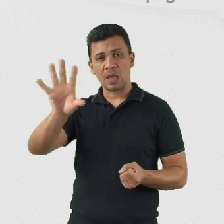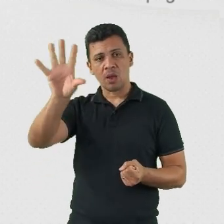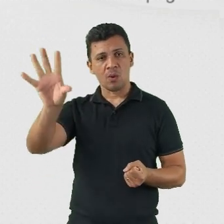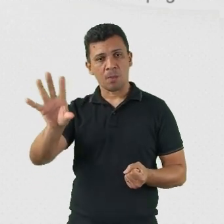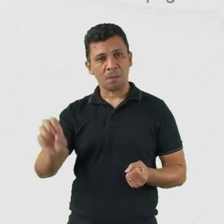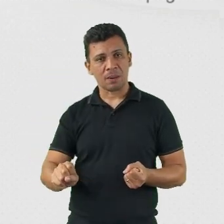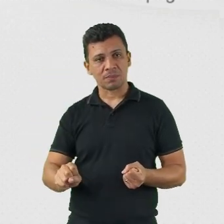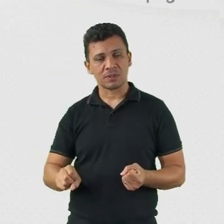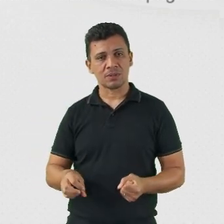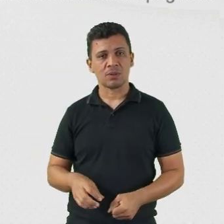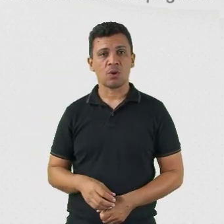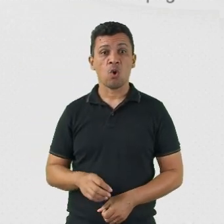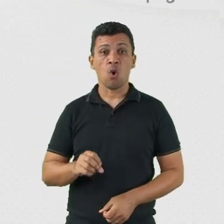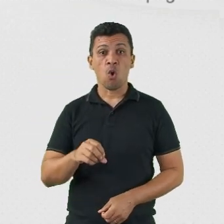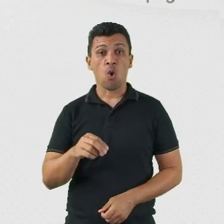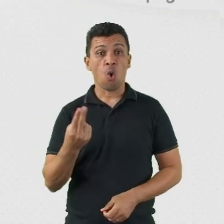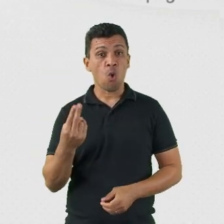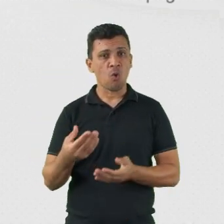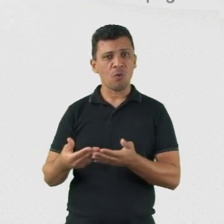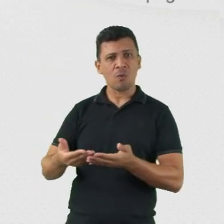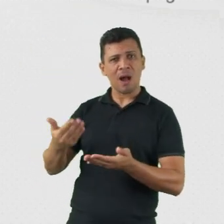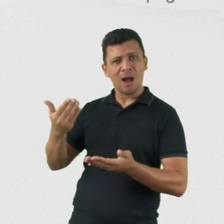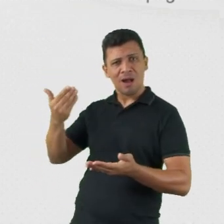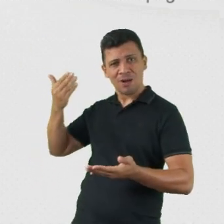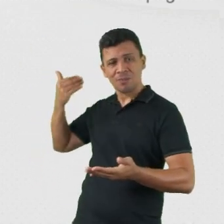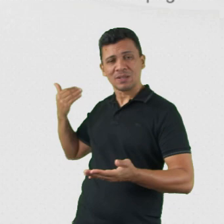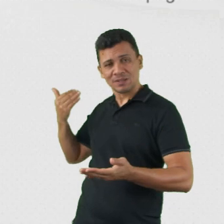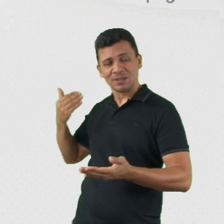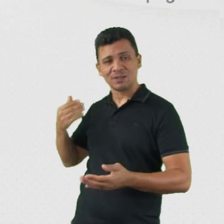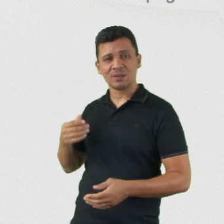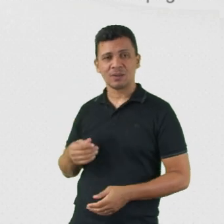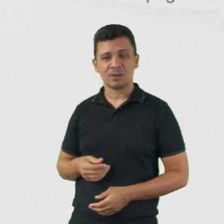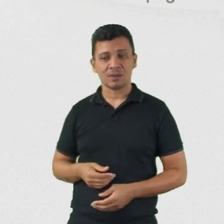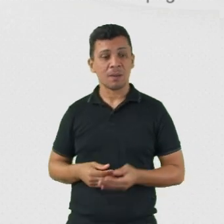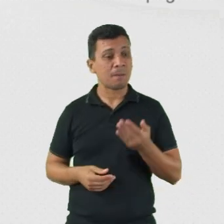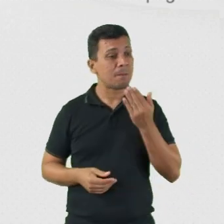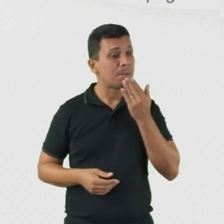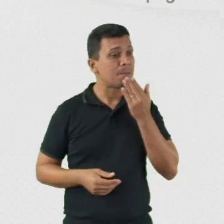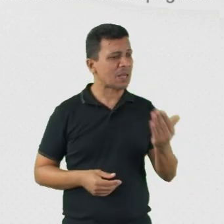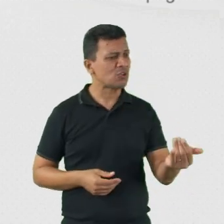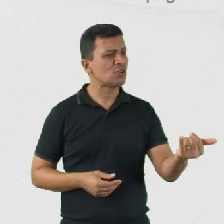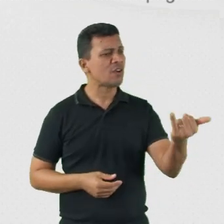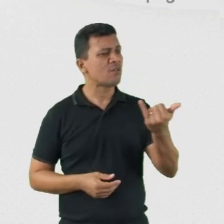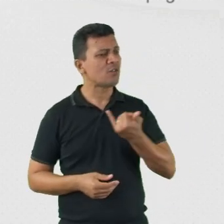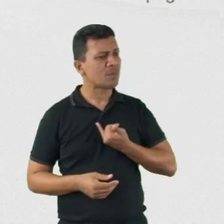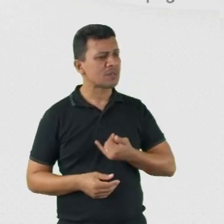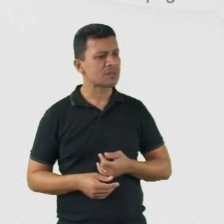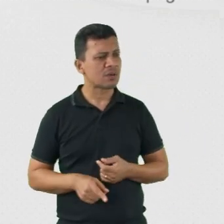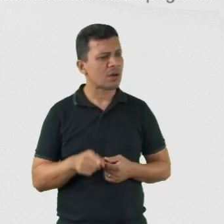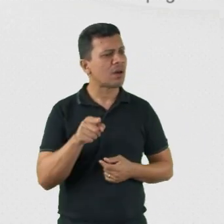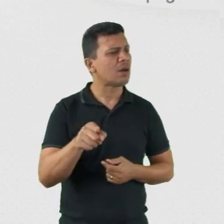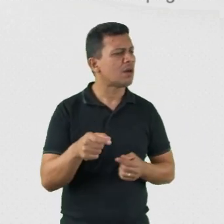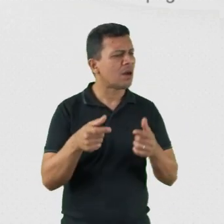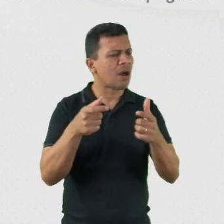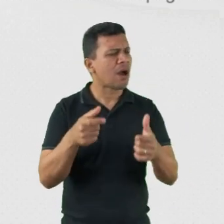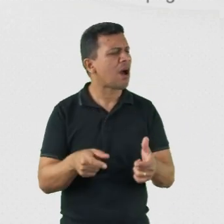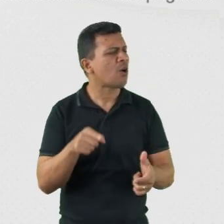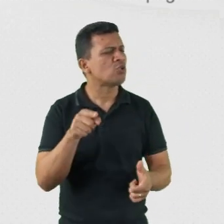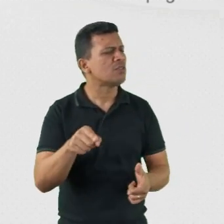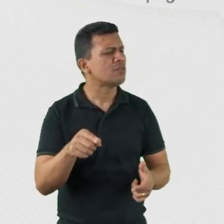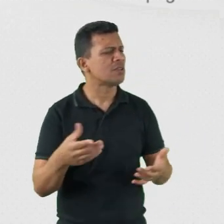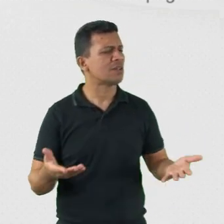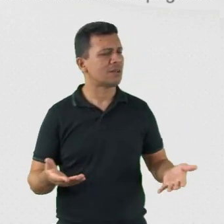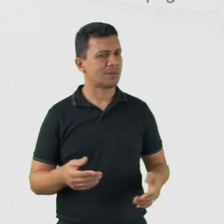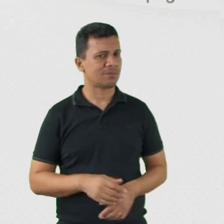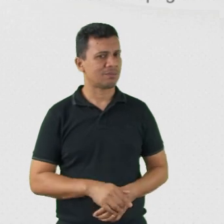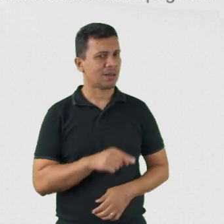um pouquinho para o tempo mais analógico, a gente pede informação. Onde fica tal coisa? Onde fica tal lugar?